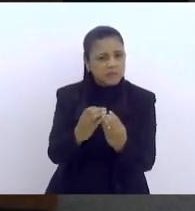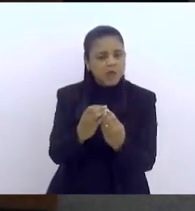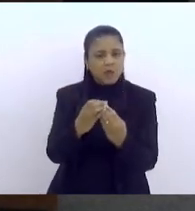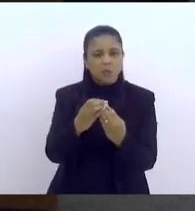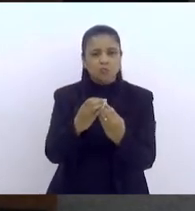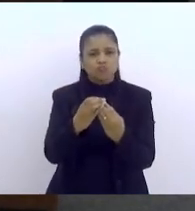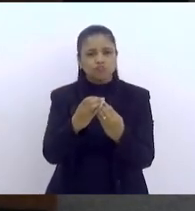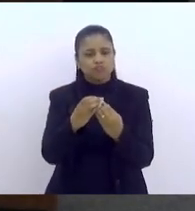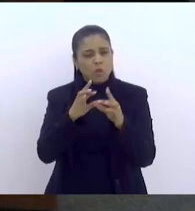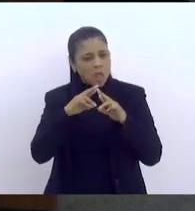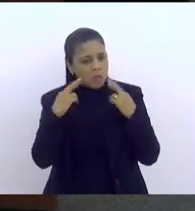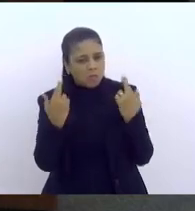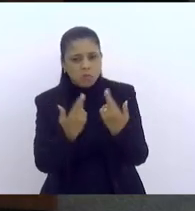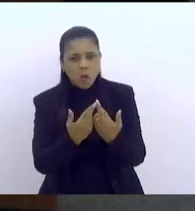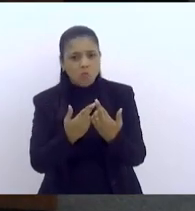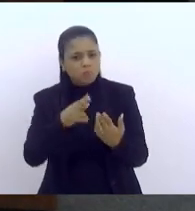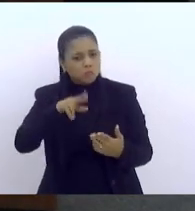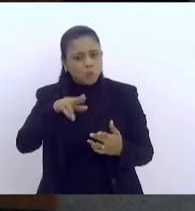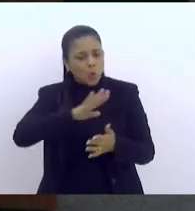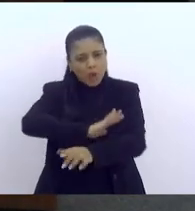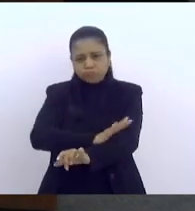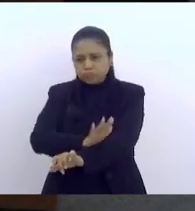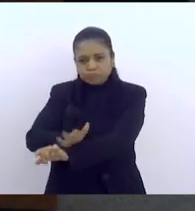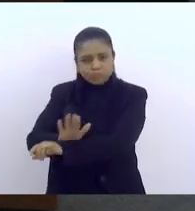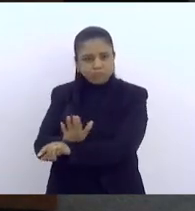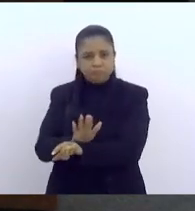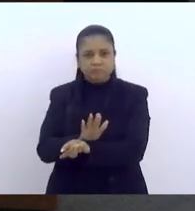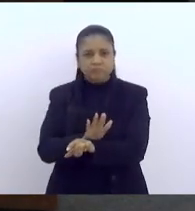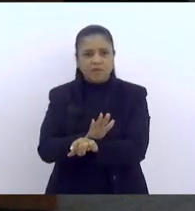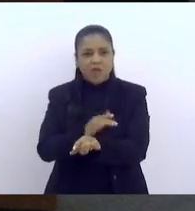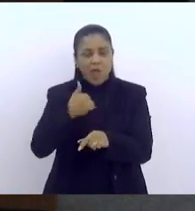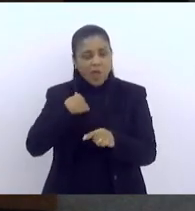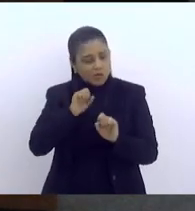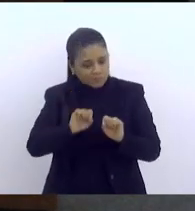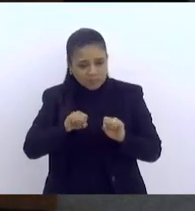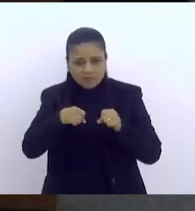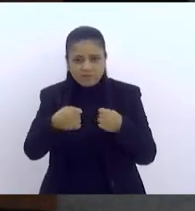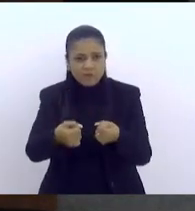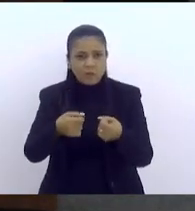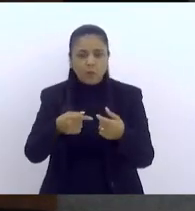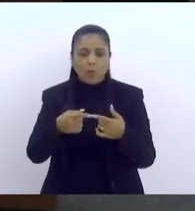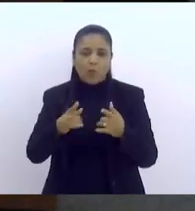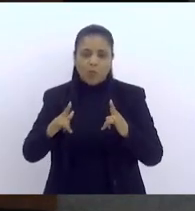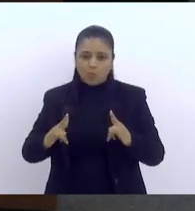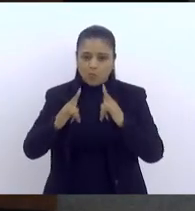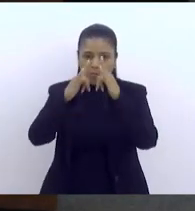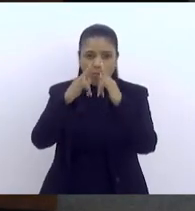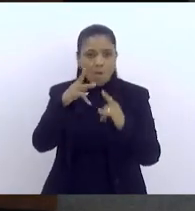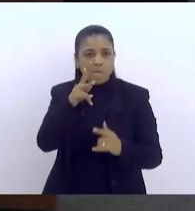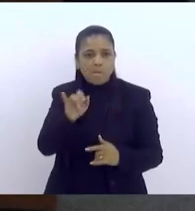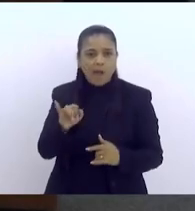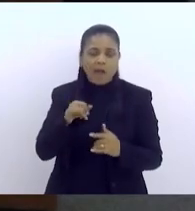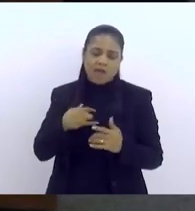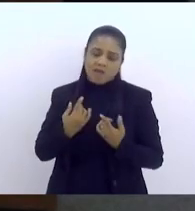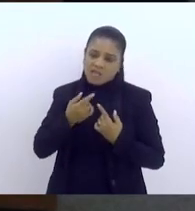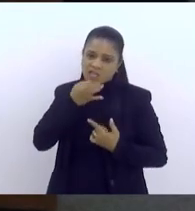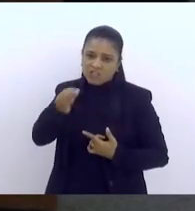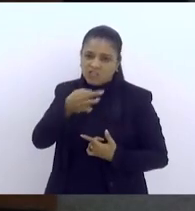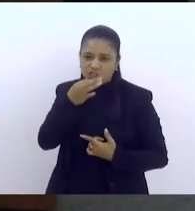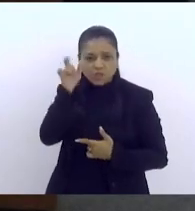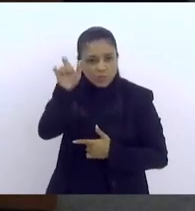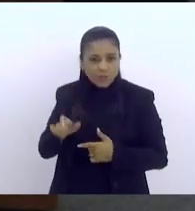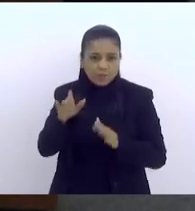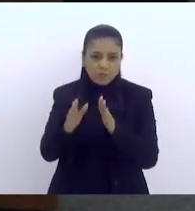religiosa. Eu sou um militante de combate à intolerância religiosa. Jamais vou defender que um pai de santo critique um evangélico. Jamais vou